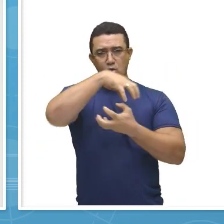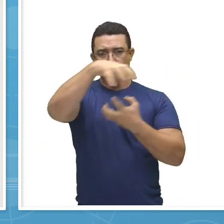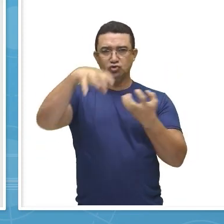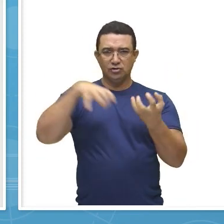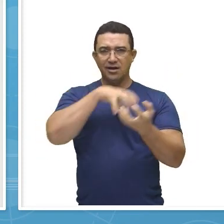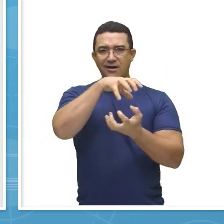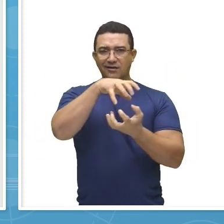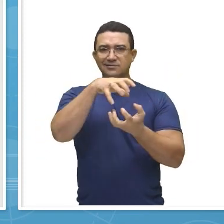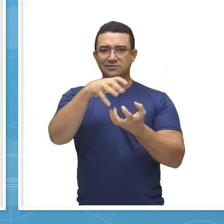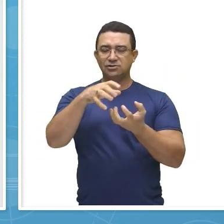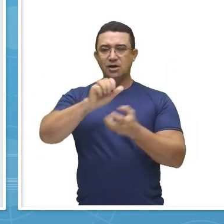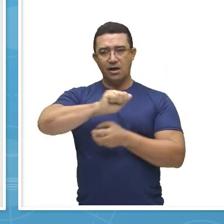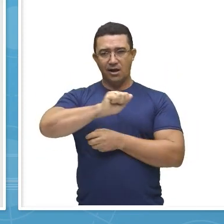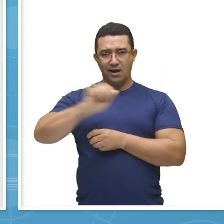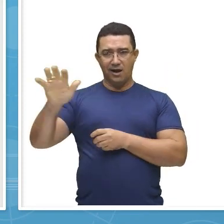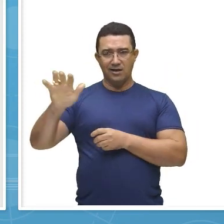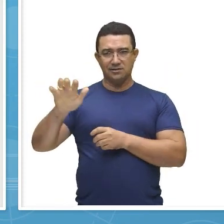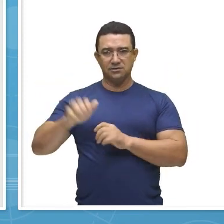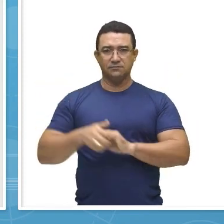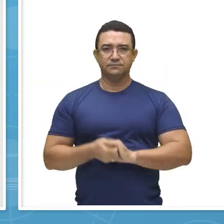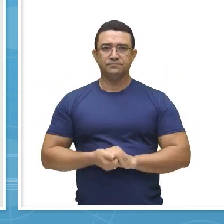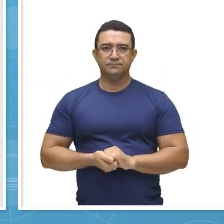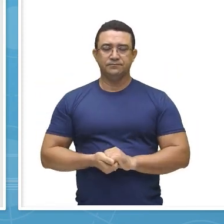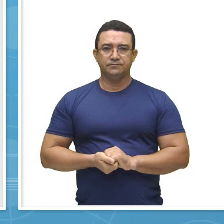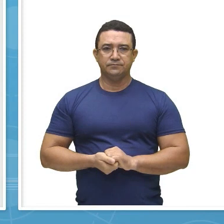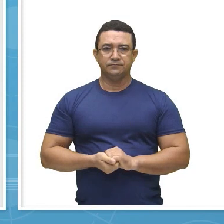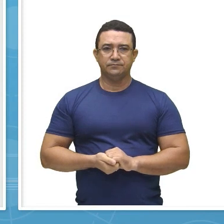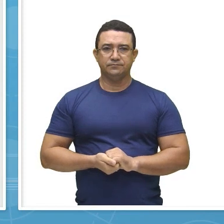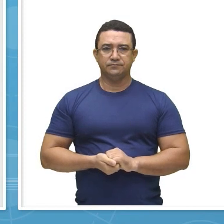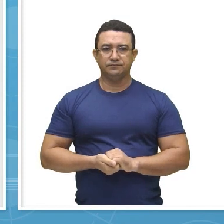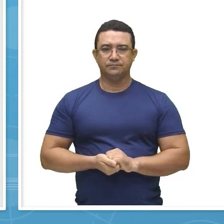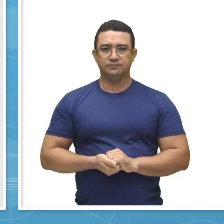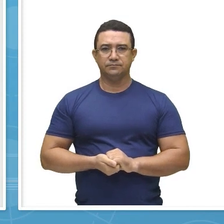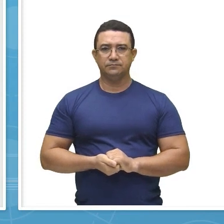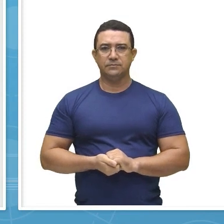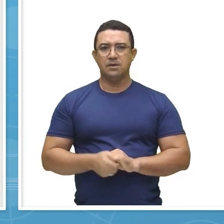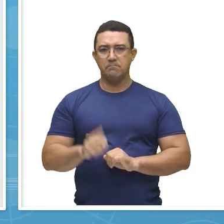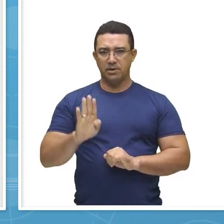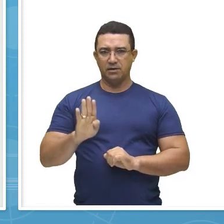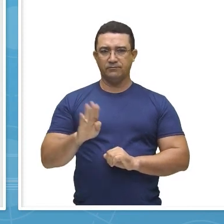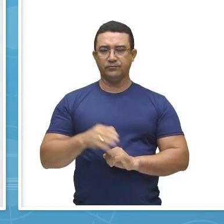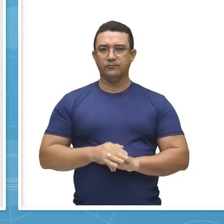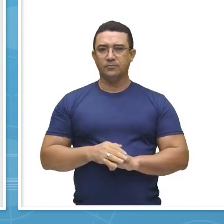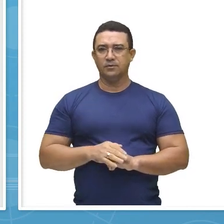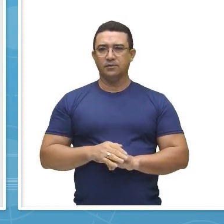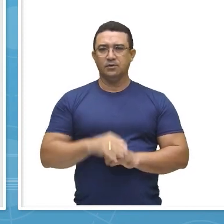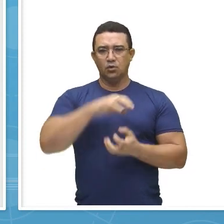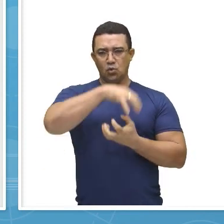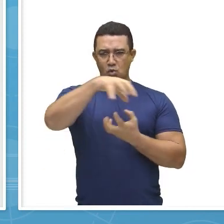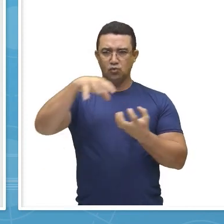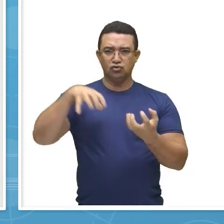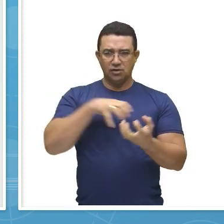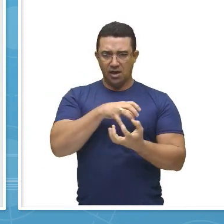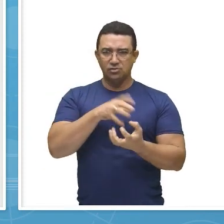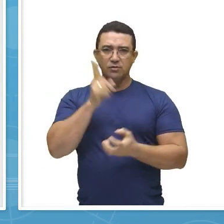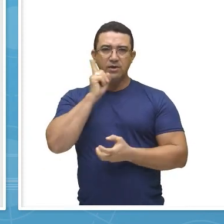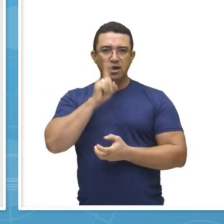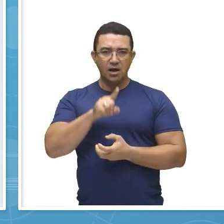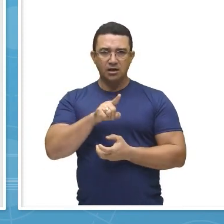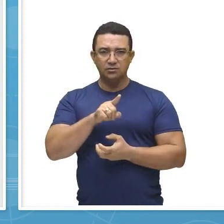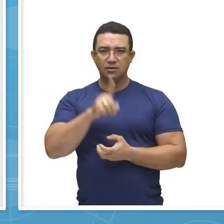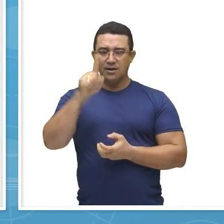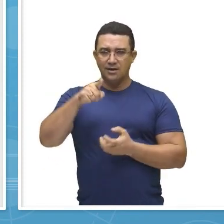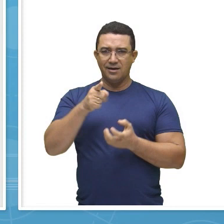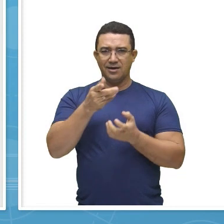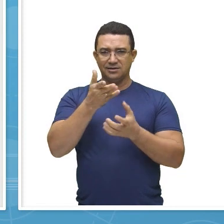nenhum erro, né? Vocês que vão me dizer já qual é a resposta correta. Na letra B, diz o seguinte: o continente